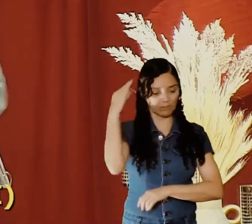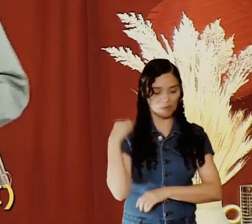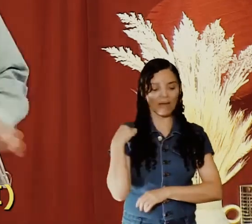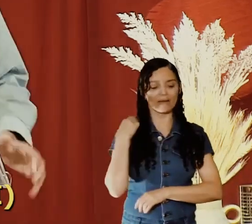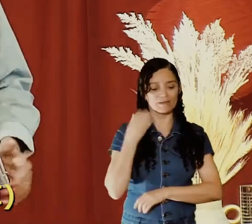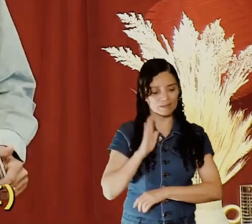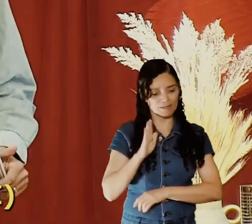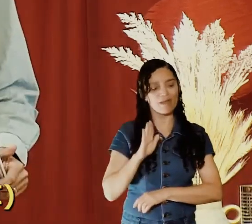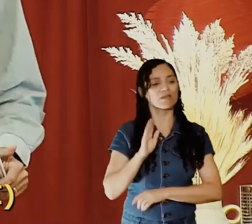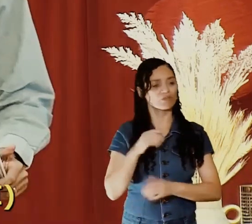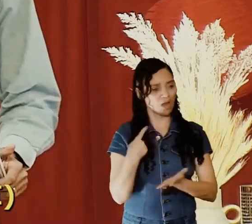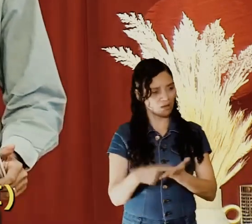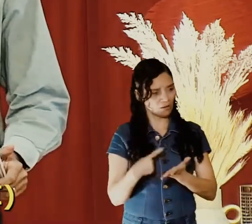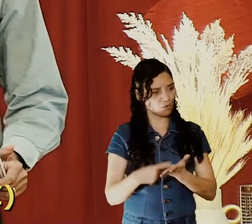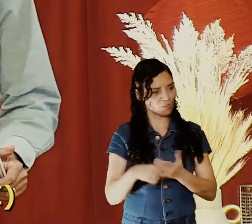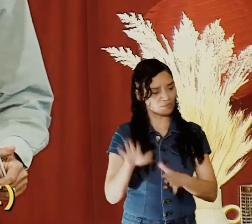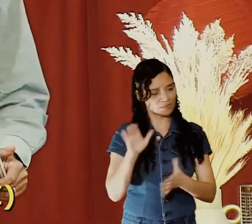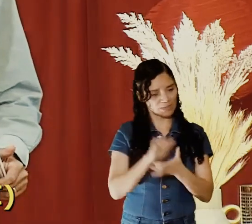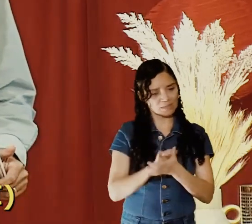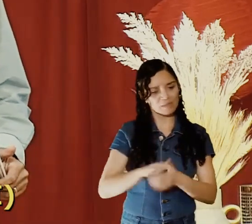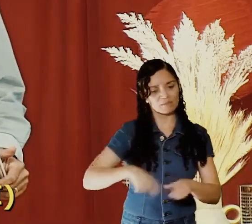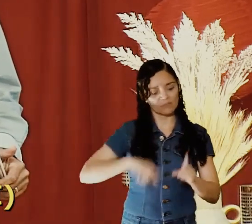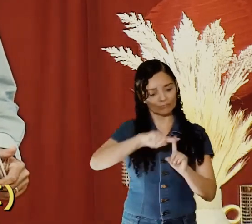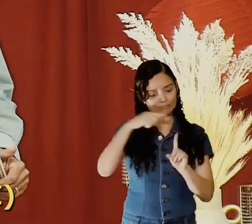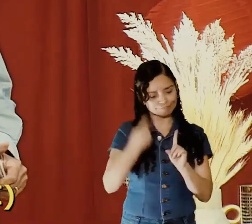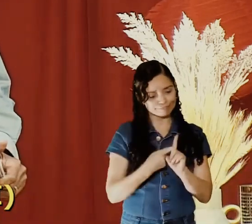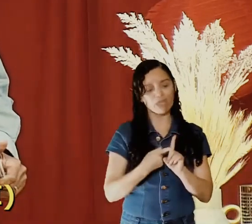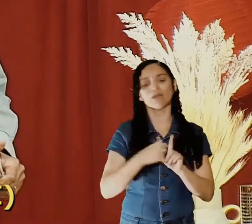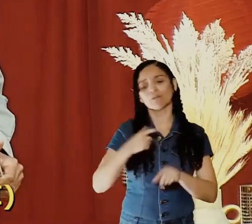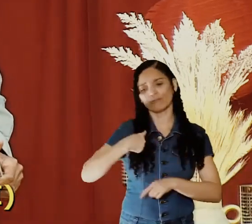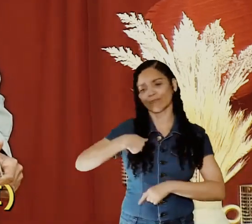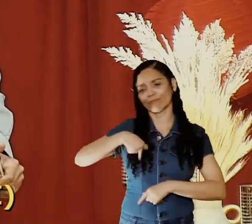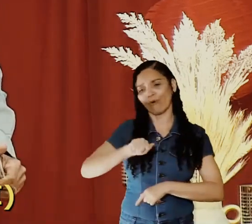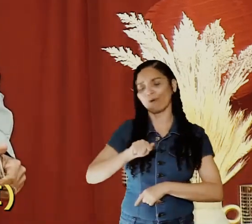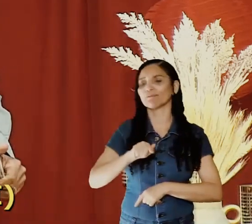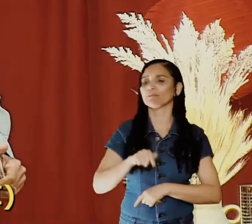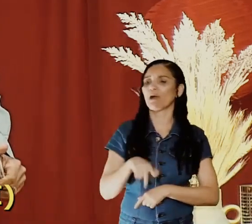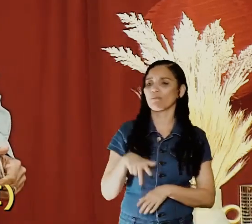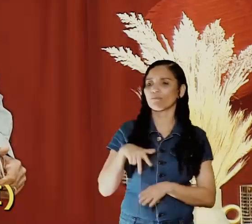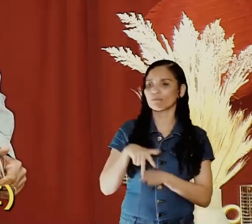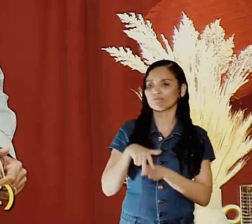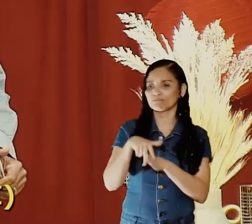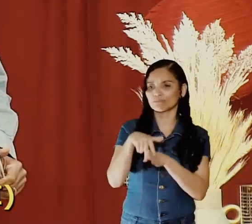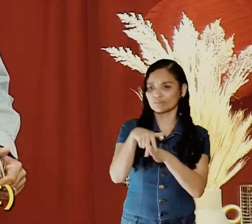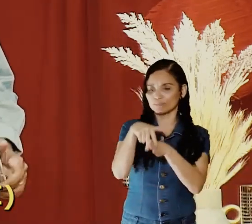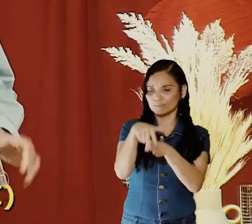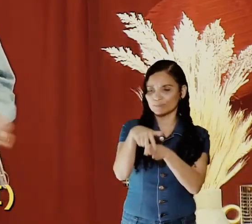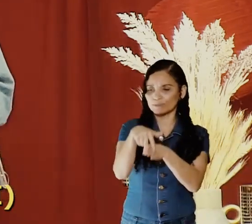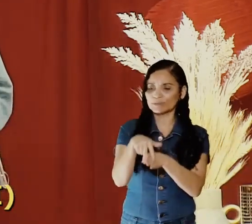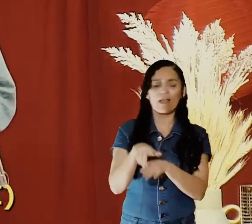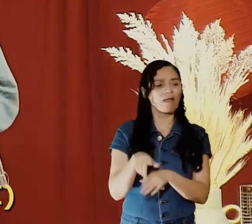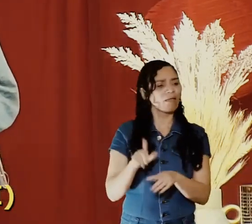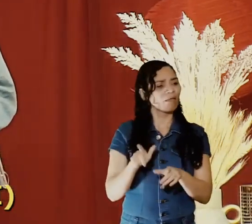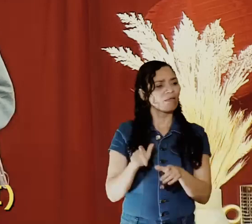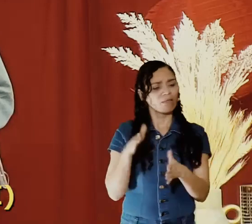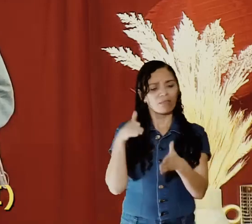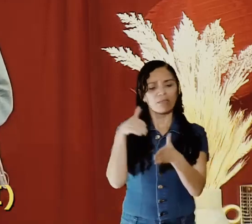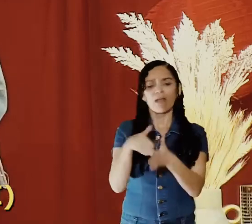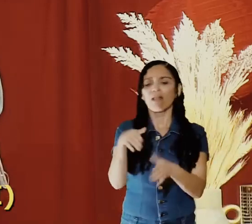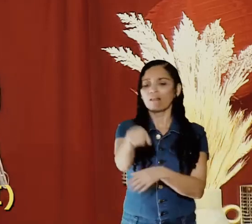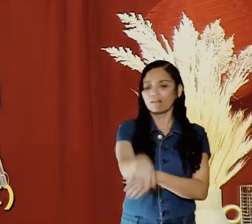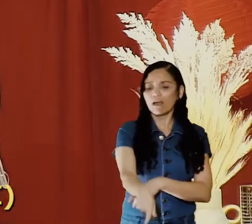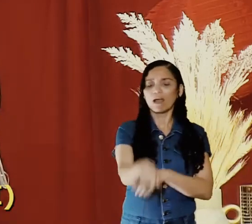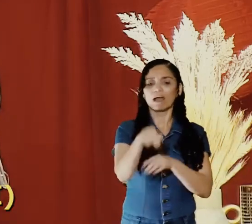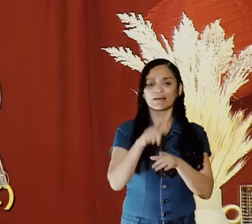casamento e esperava um filho. Enquanto estavam lá, chegou o tempo de nascer o bebê, e ela deu à luz o